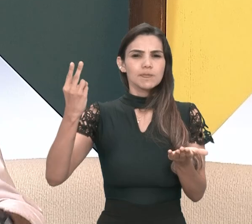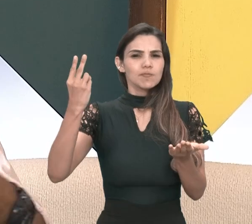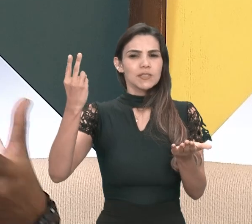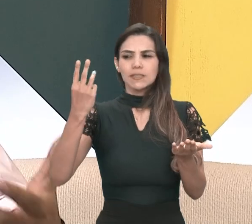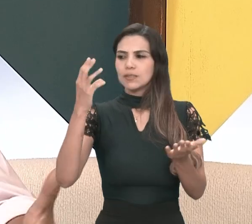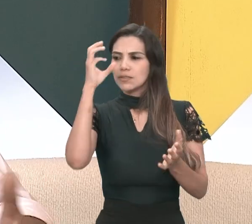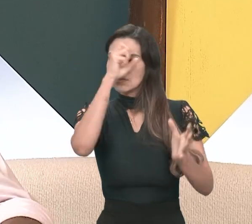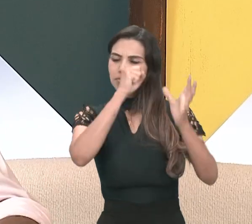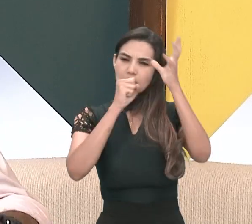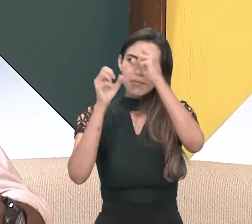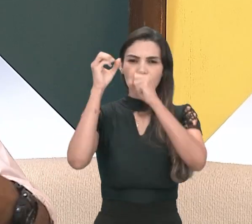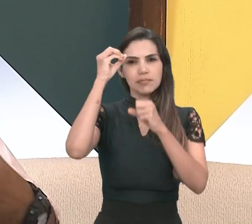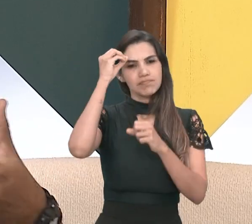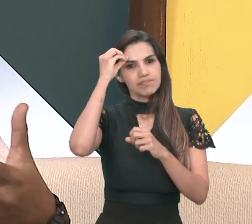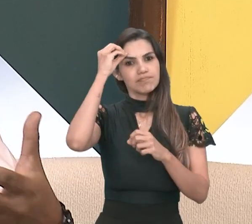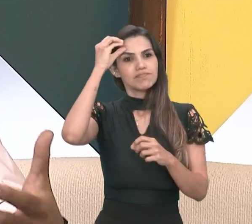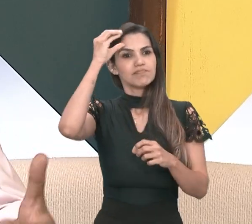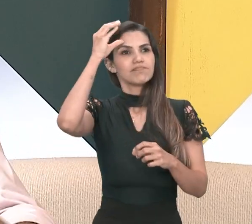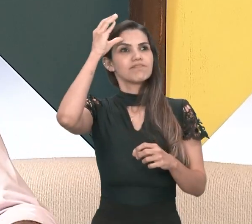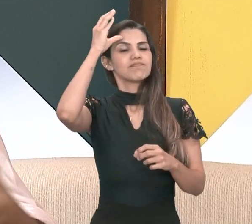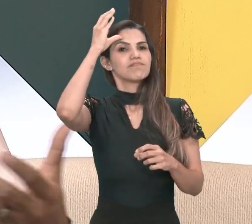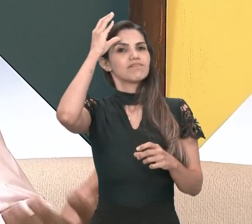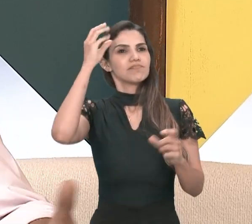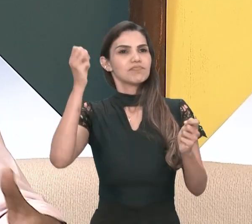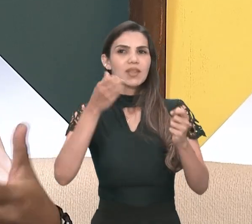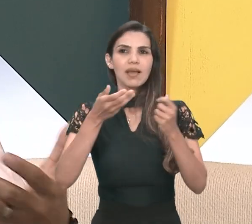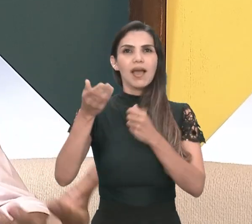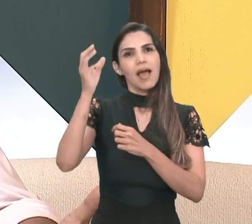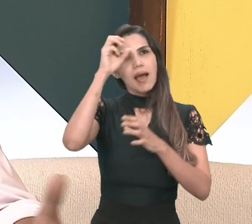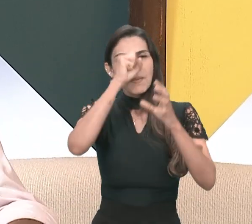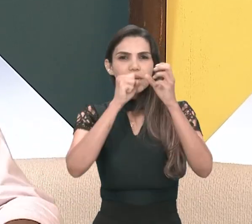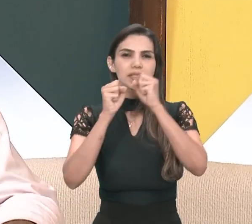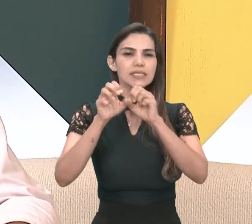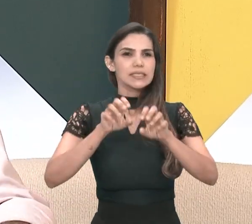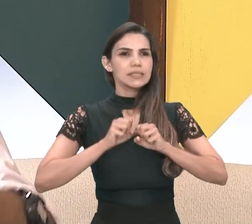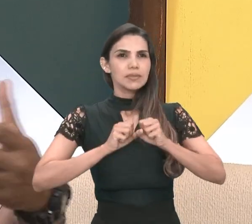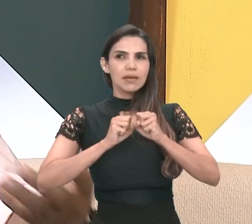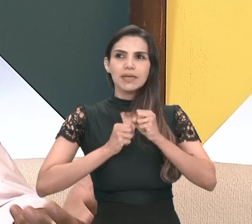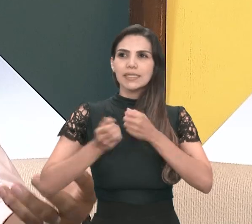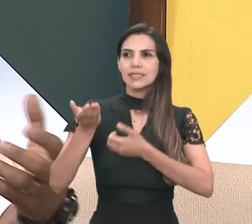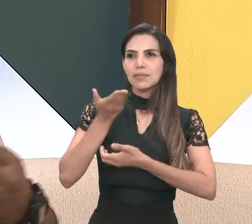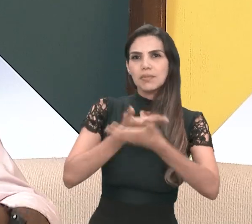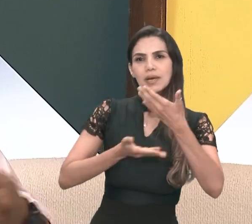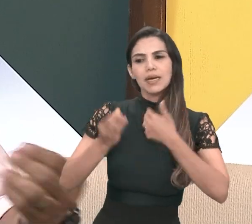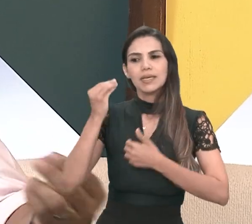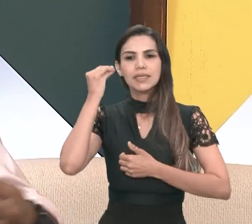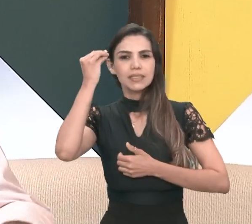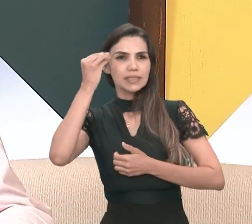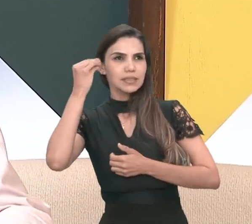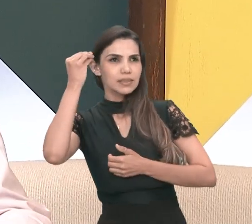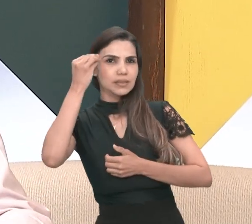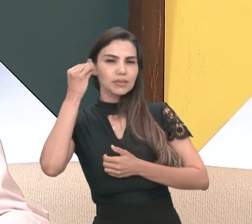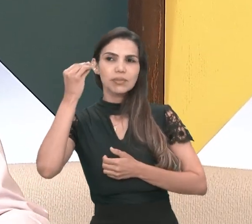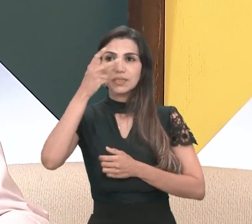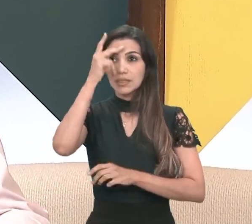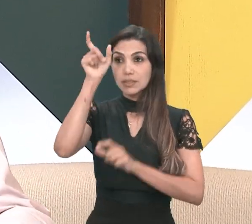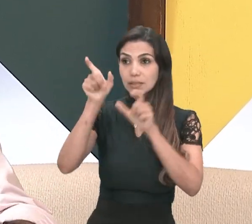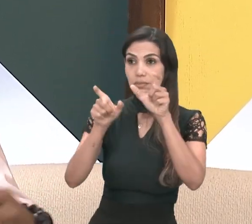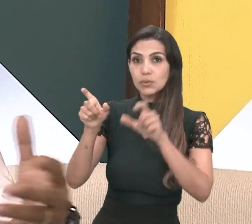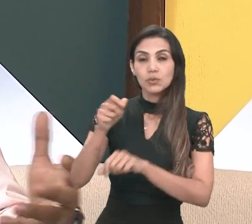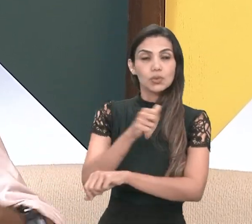de colaboração, de trocas de experiências, de vivências entre os